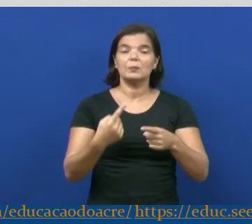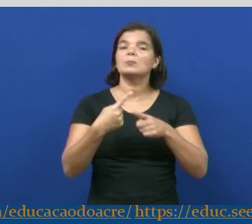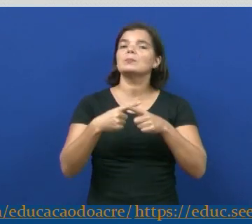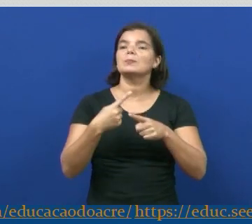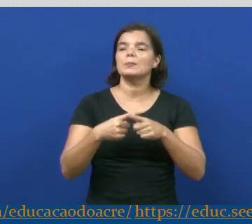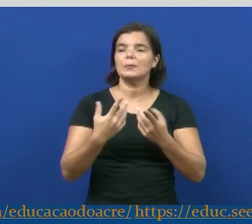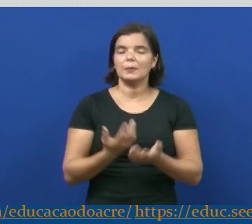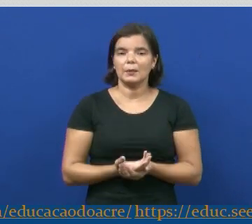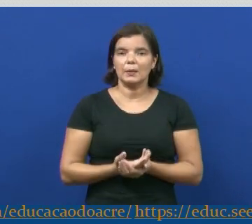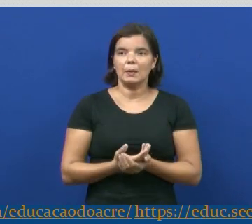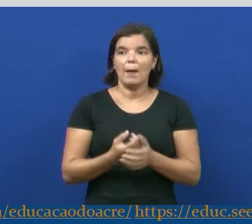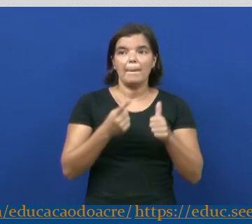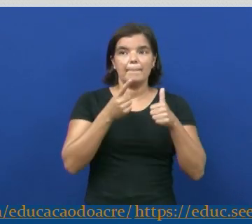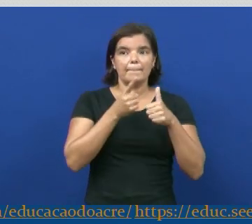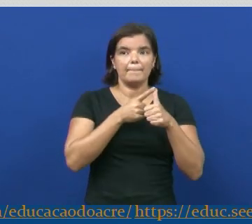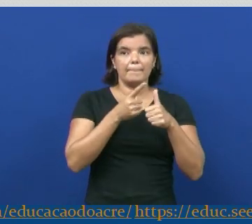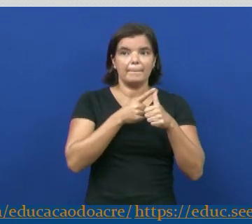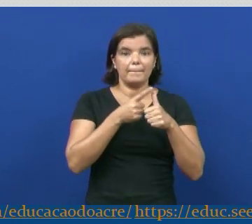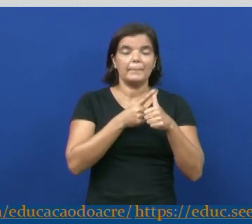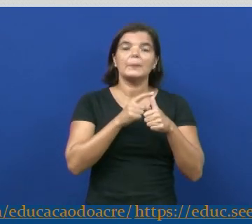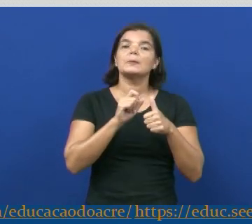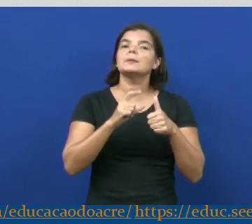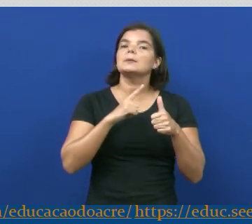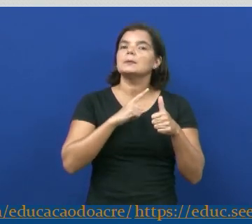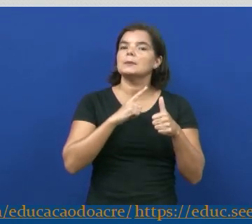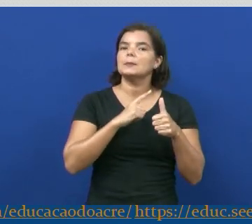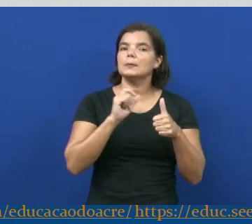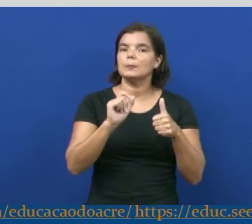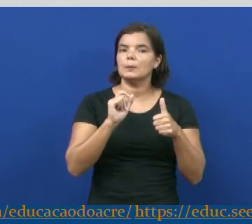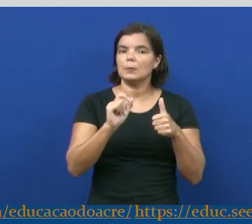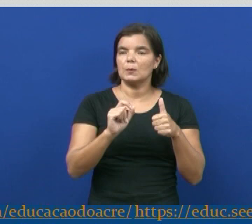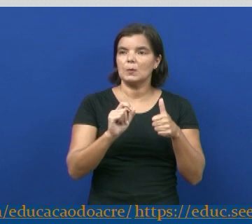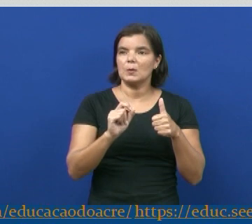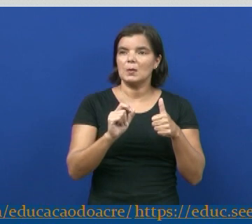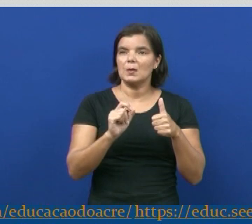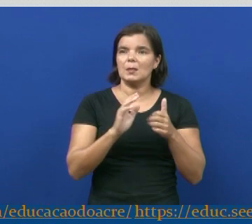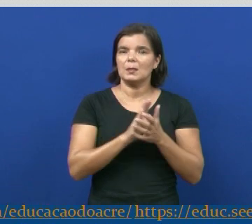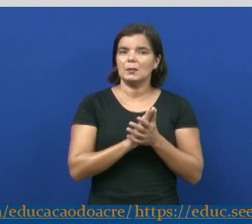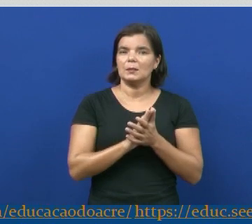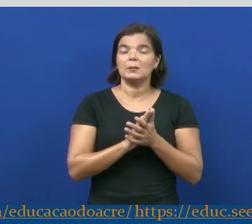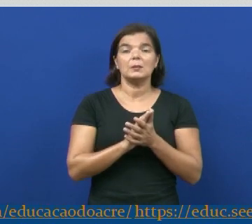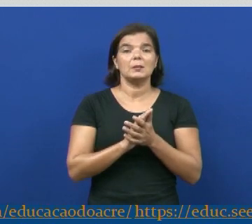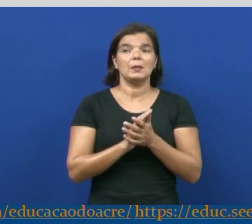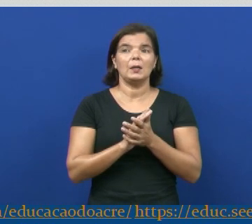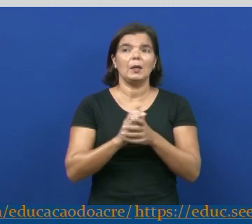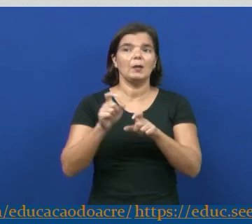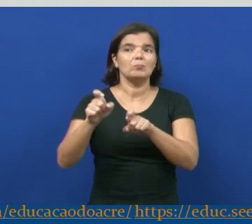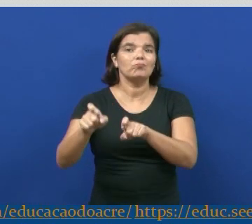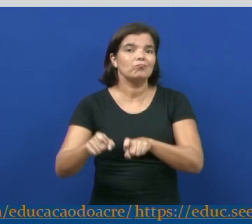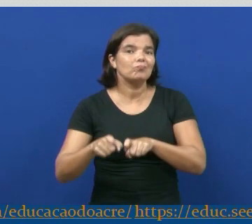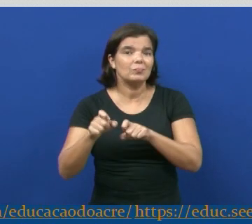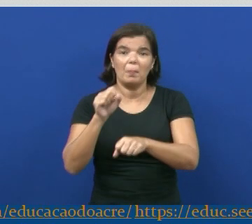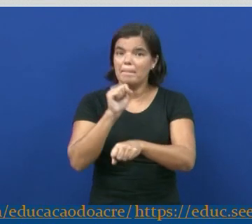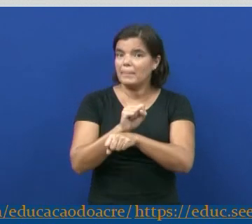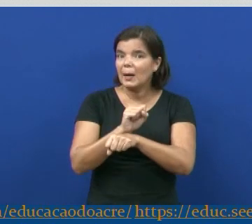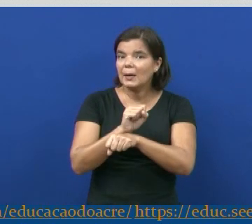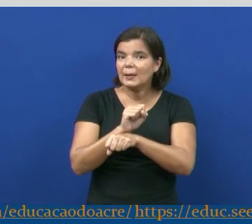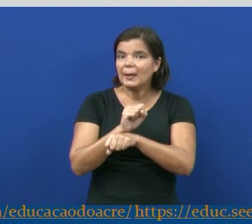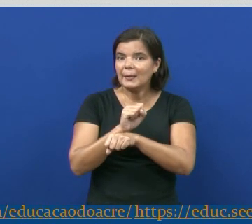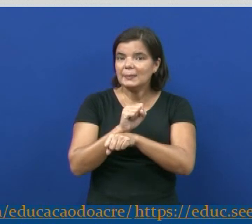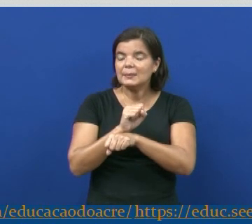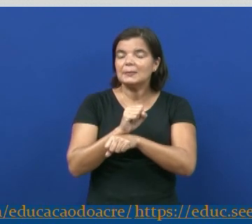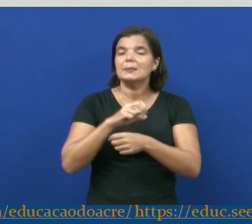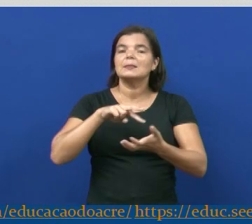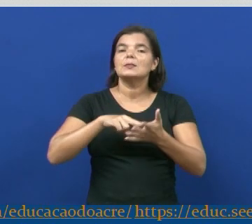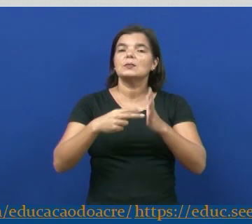Por quê? Nesse primeiro momento nós temos, né, aí fala enxadas paradas, né?